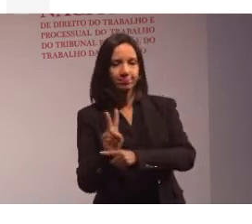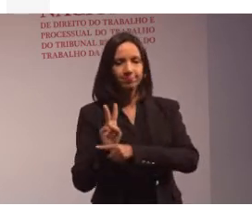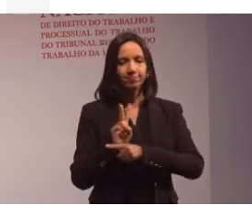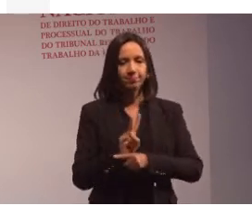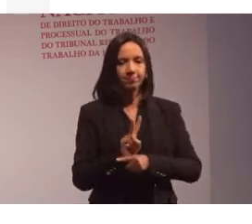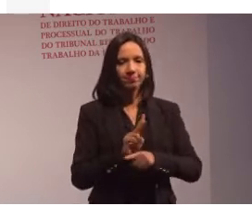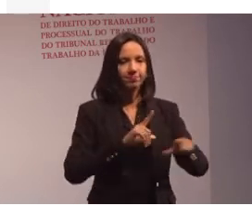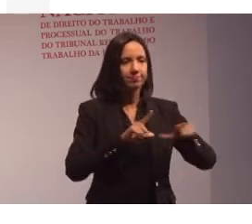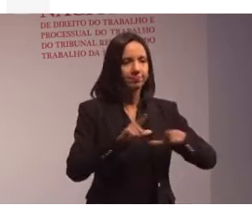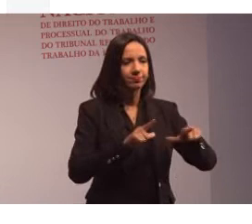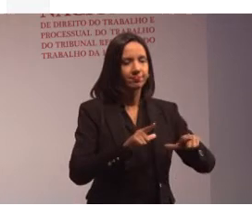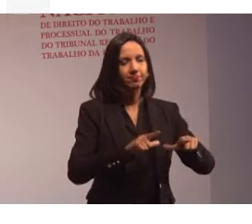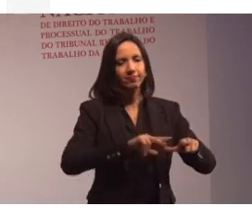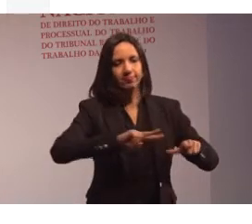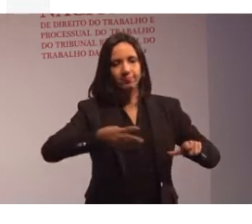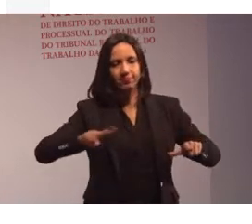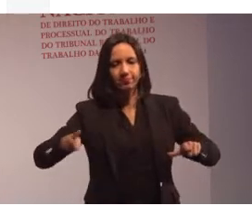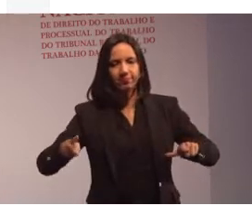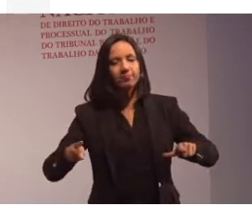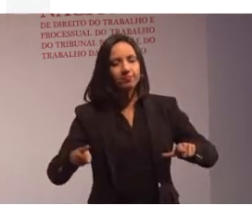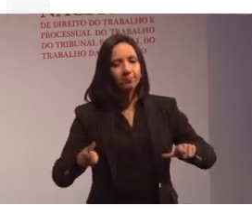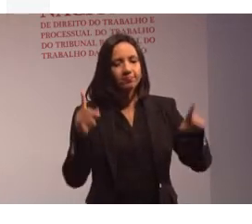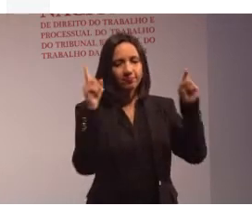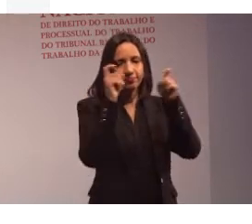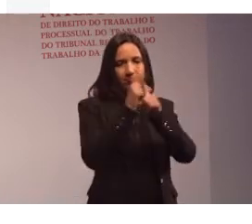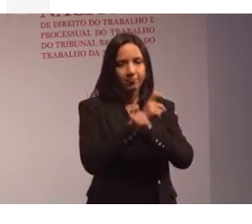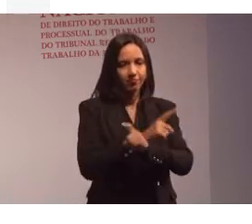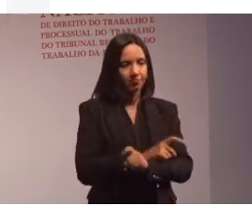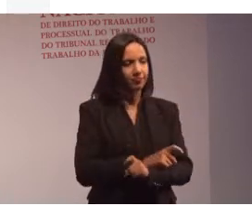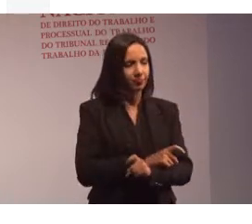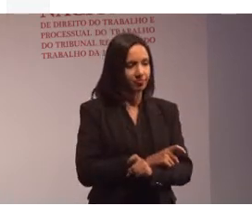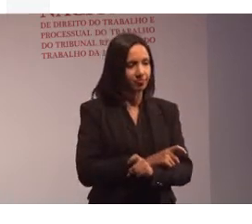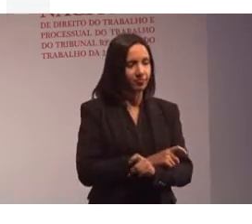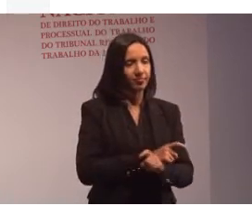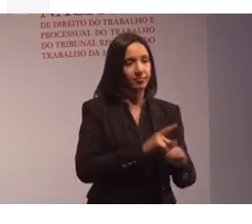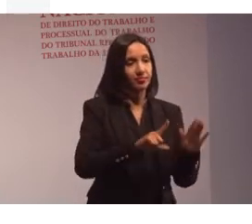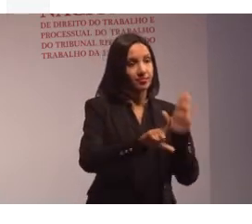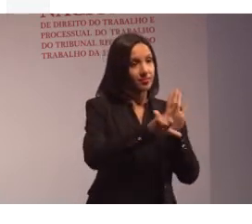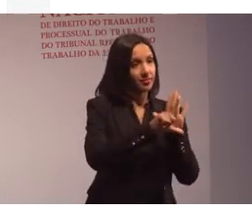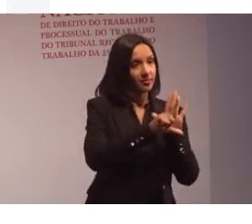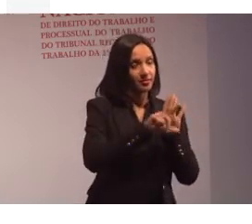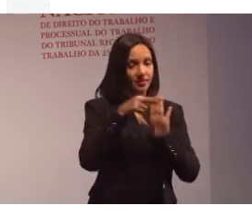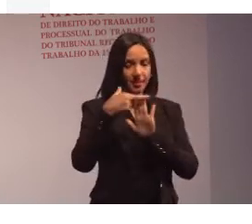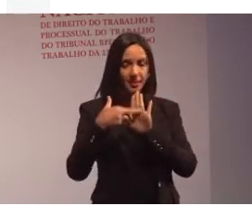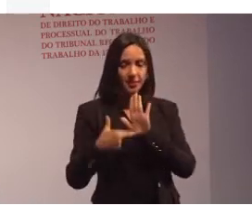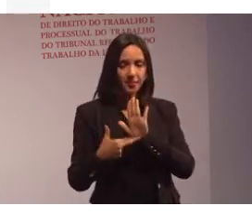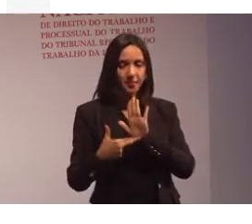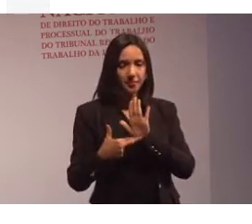arranjos atípicos, dificuldade imensa de aplicação de leis e normas,